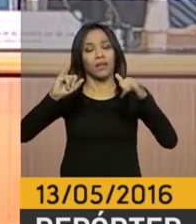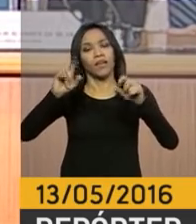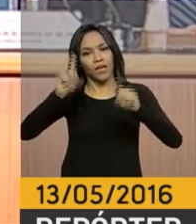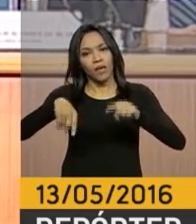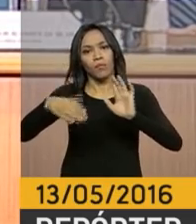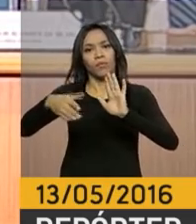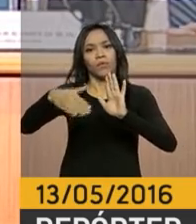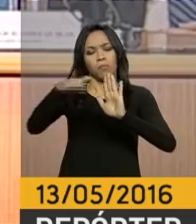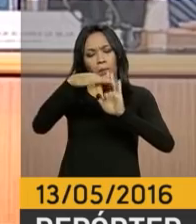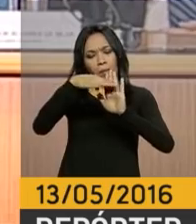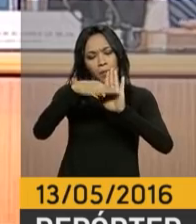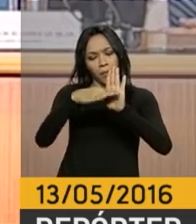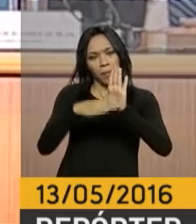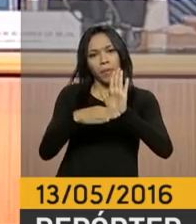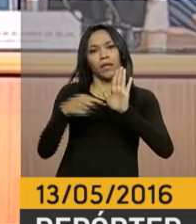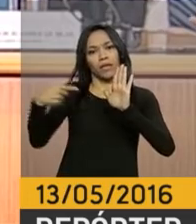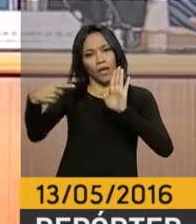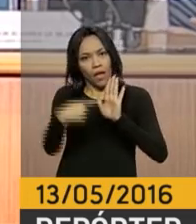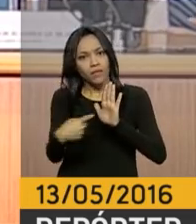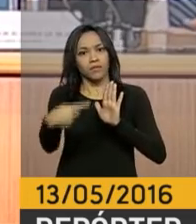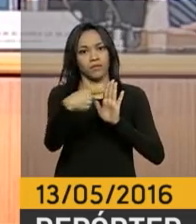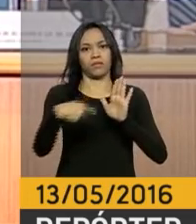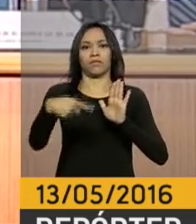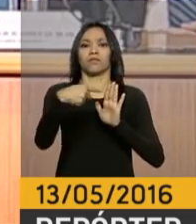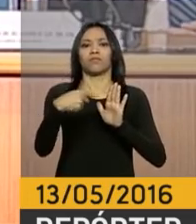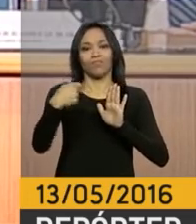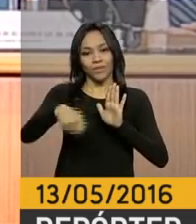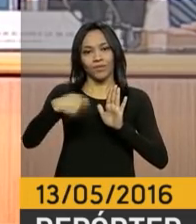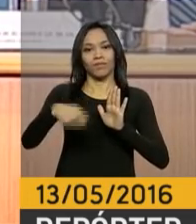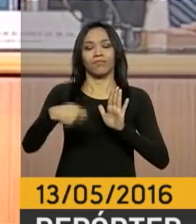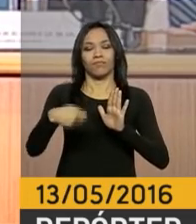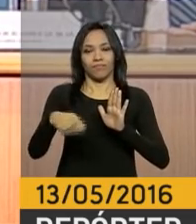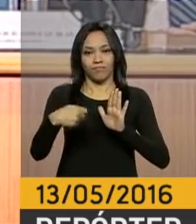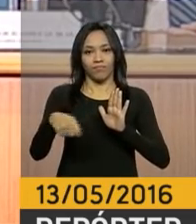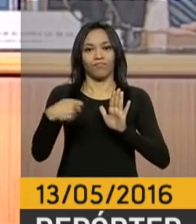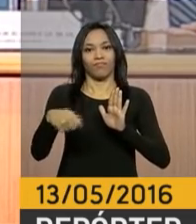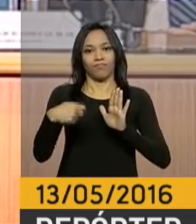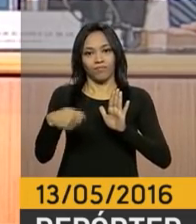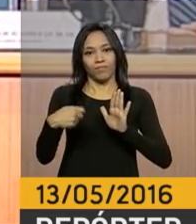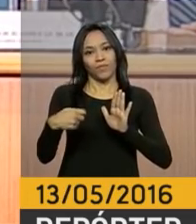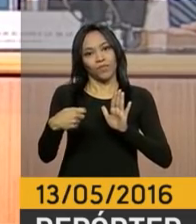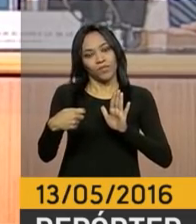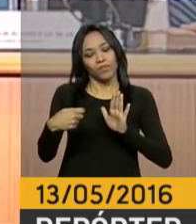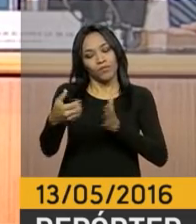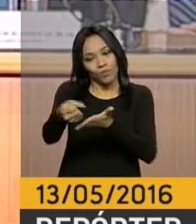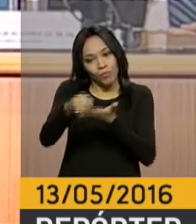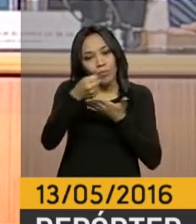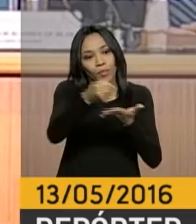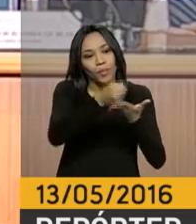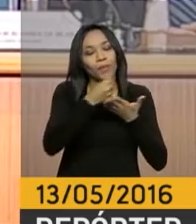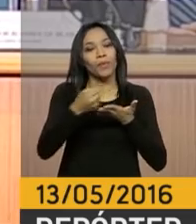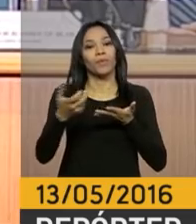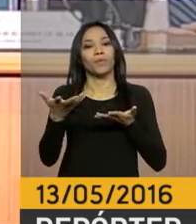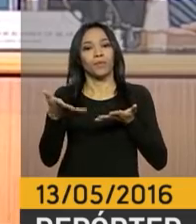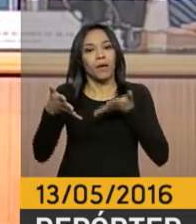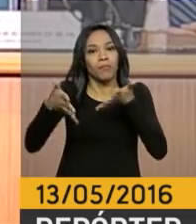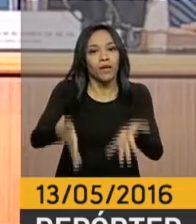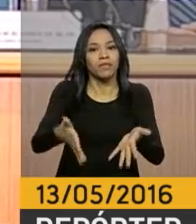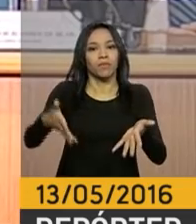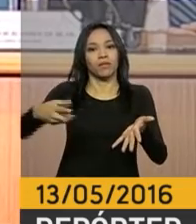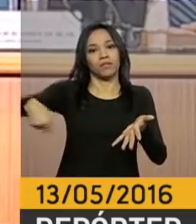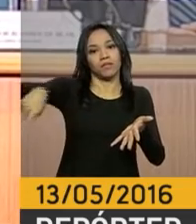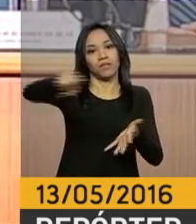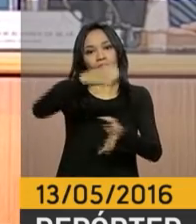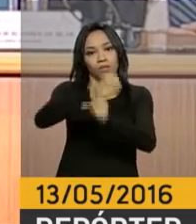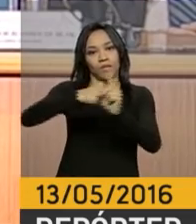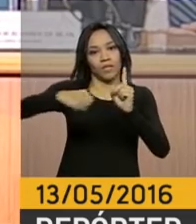nessas essas nós precisamos eh da Boa Vontade das pessoas da participação da mobilização do